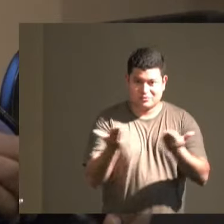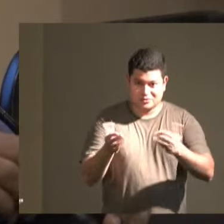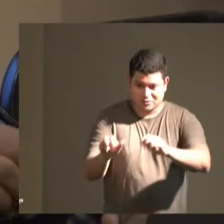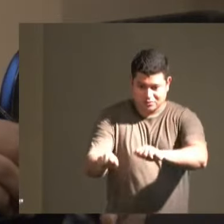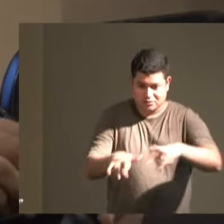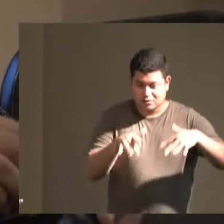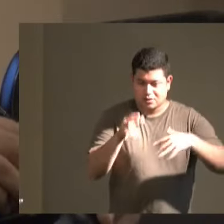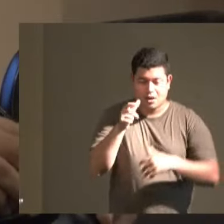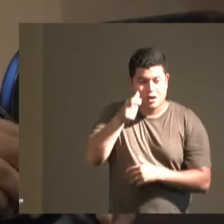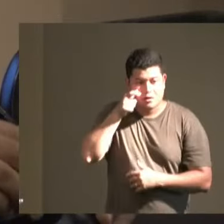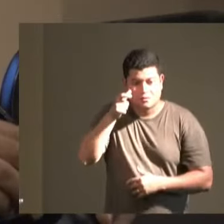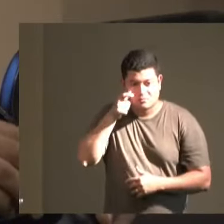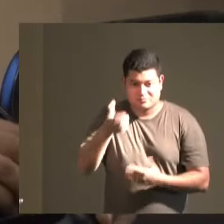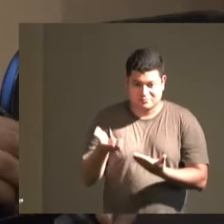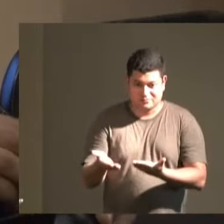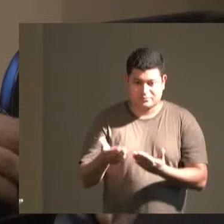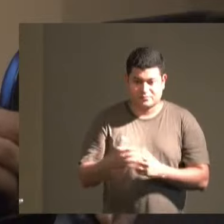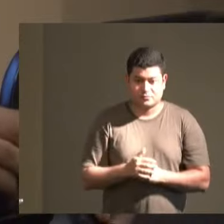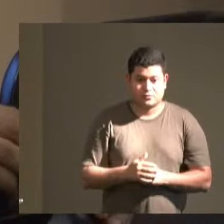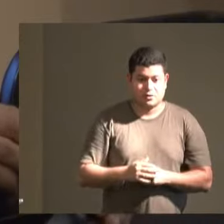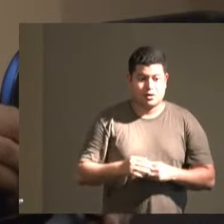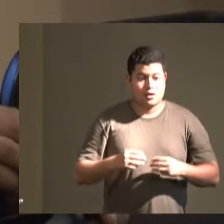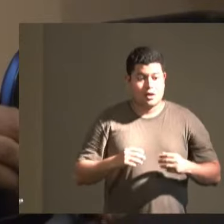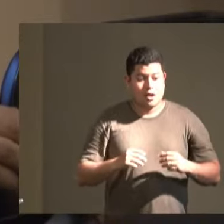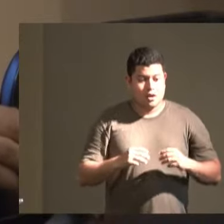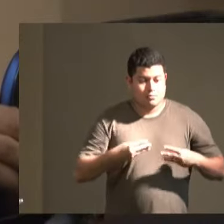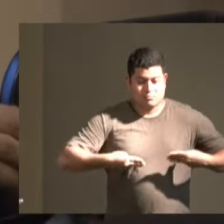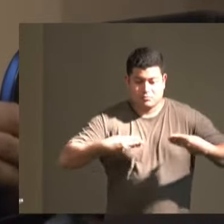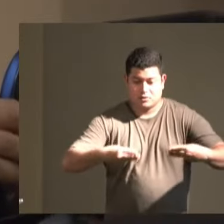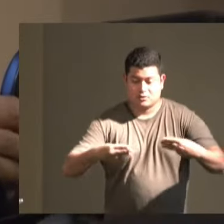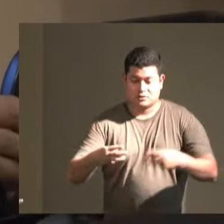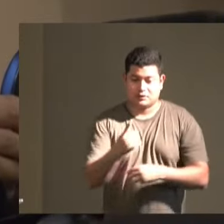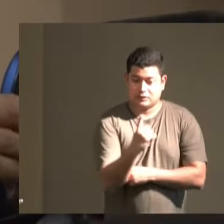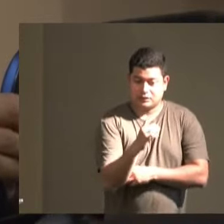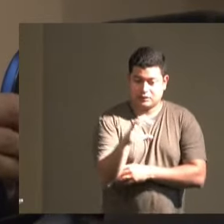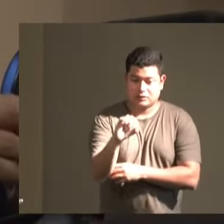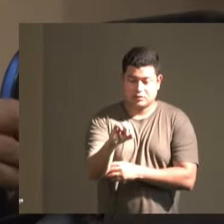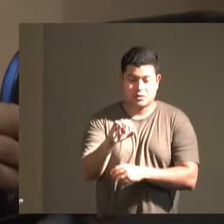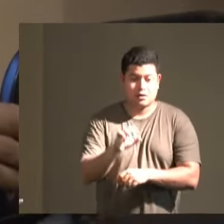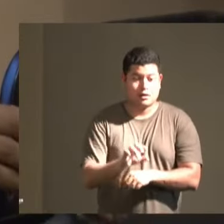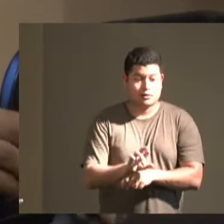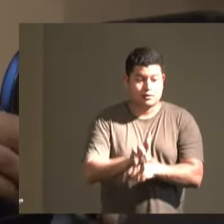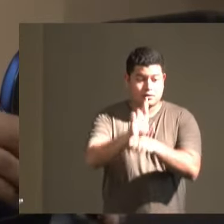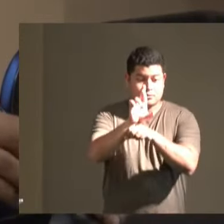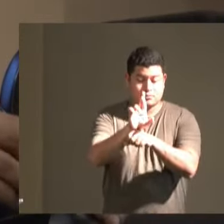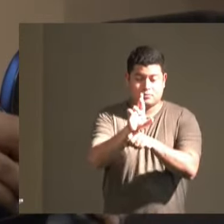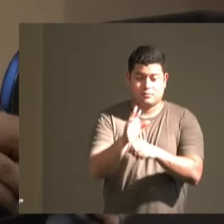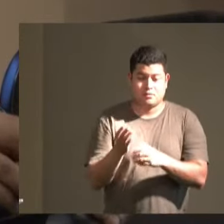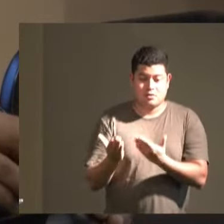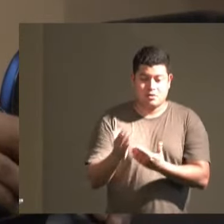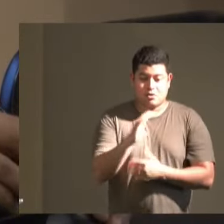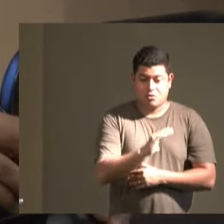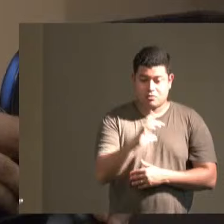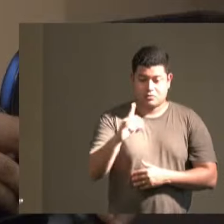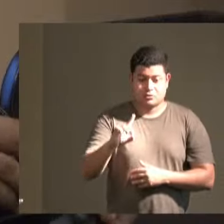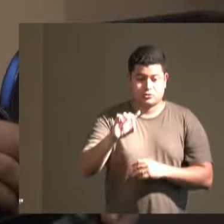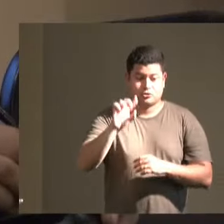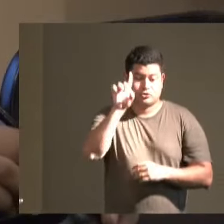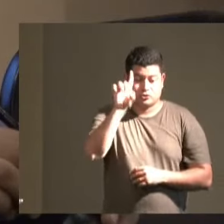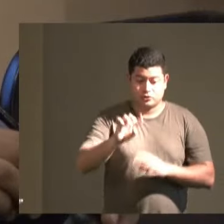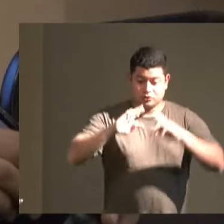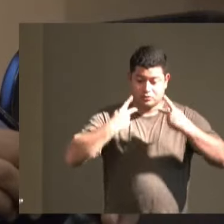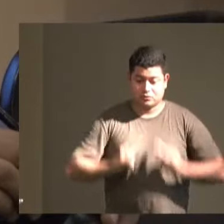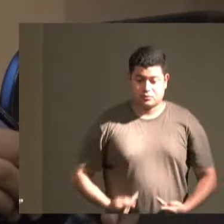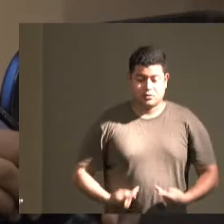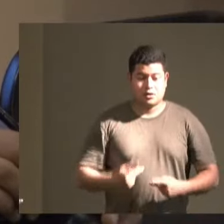aqui. Então, vamos lá. Foram 10 ministérios nominados, sob a coordenação do Ministério dos Direitos Humanos e da Cidadania, para elaborar o plano